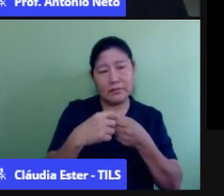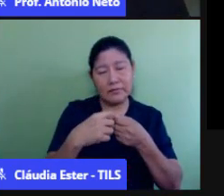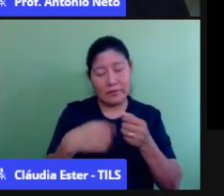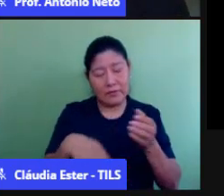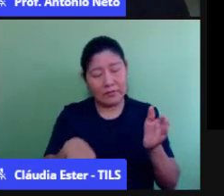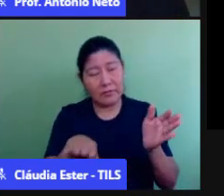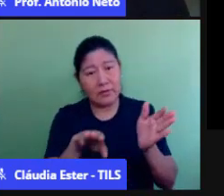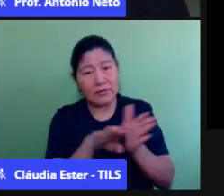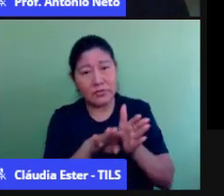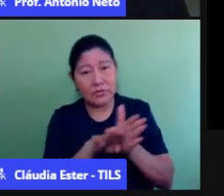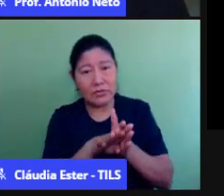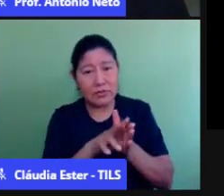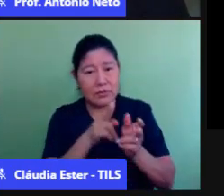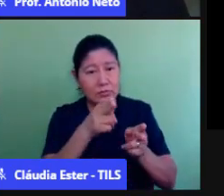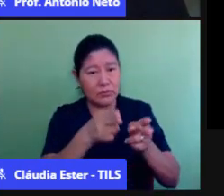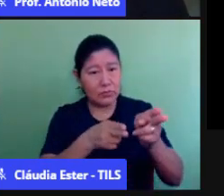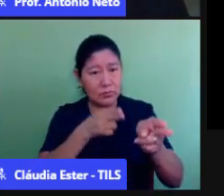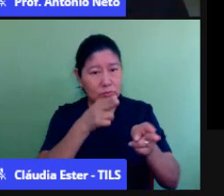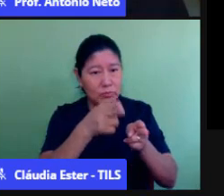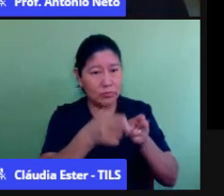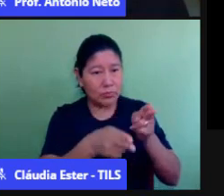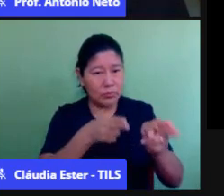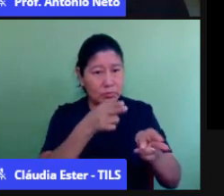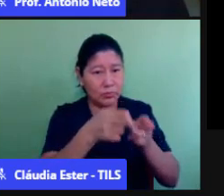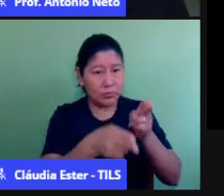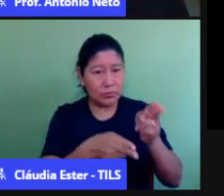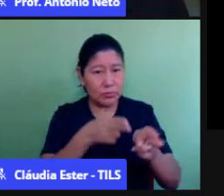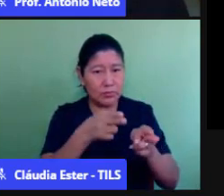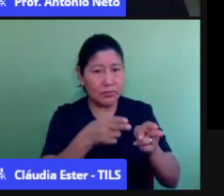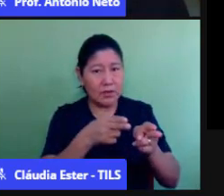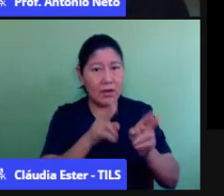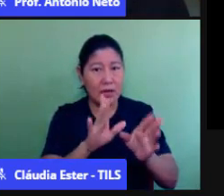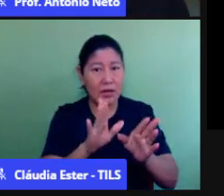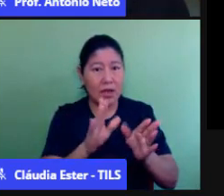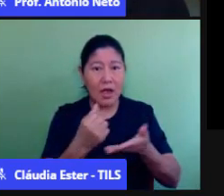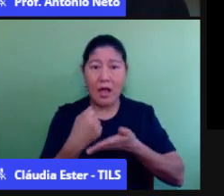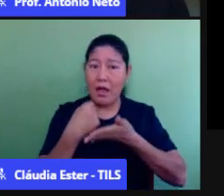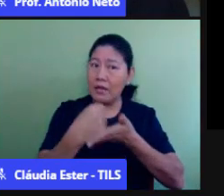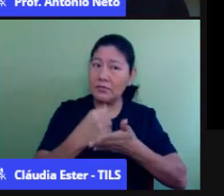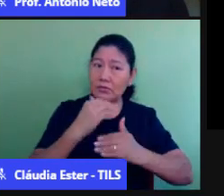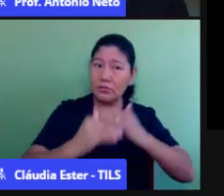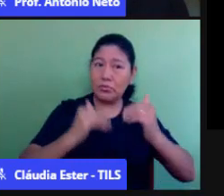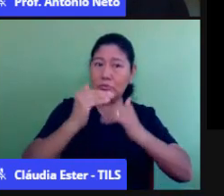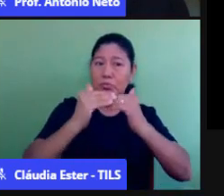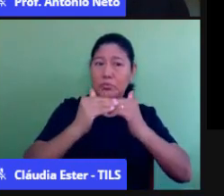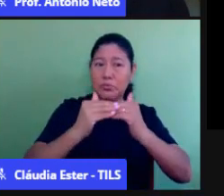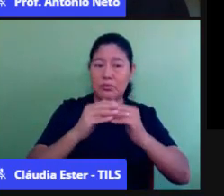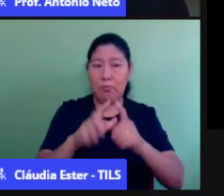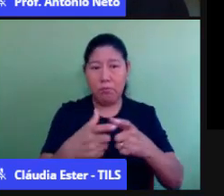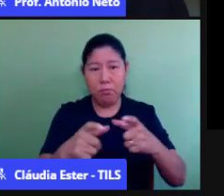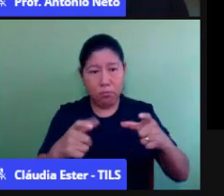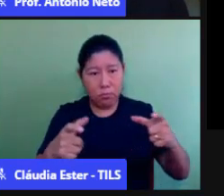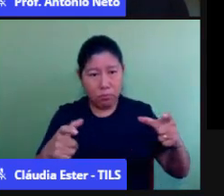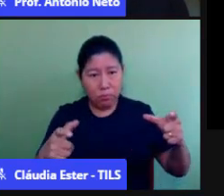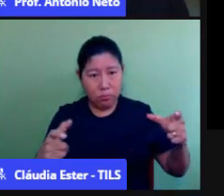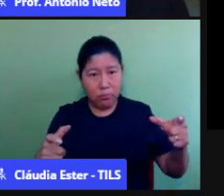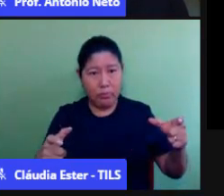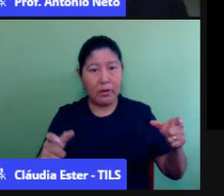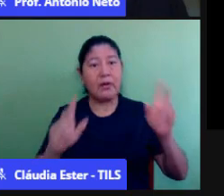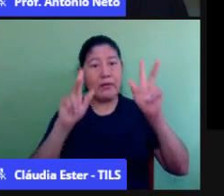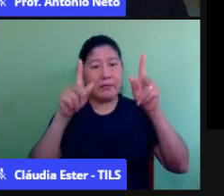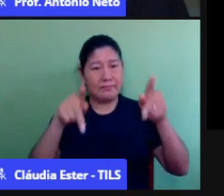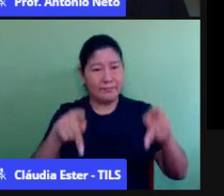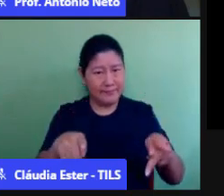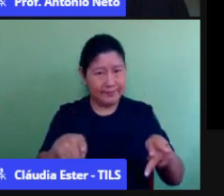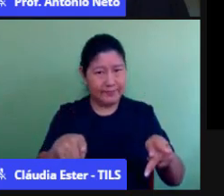traz para nós um boom de imigração, né? A população cresce muito. Por quê? Vieram pessoas para construir